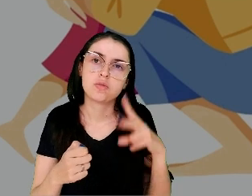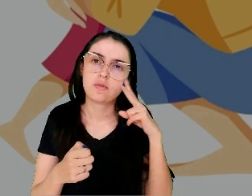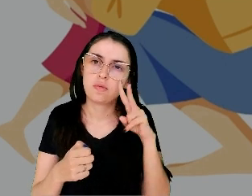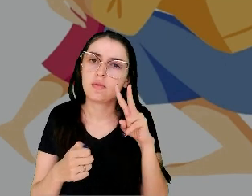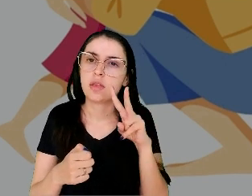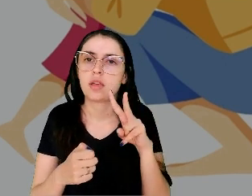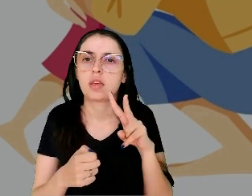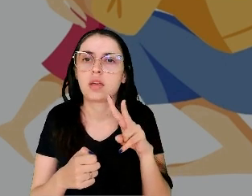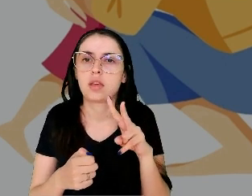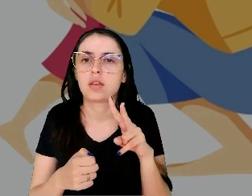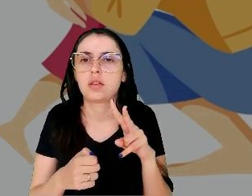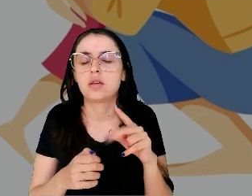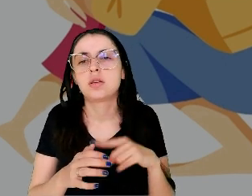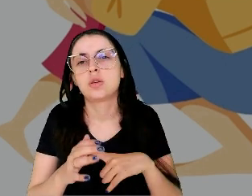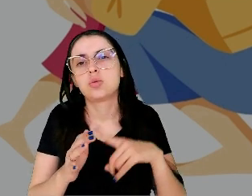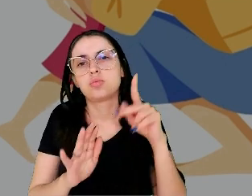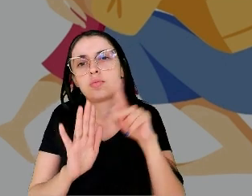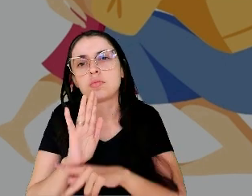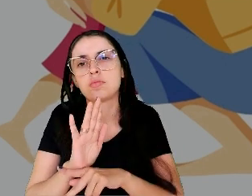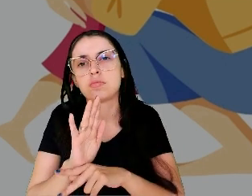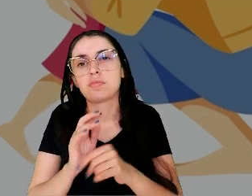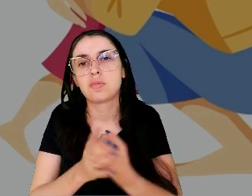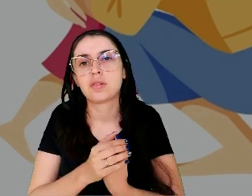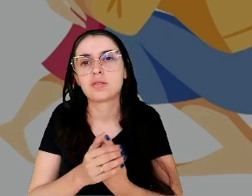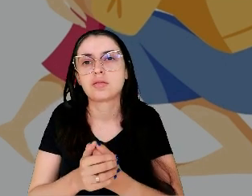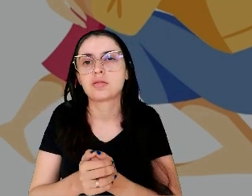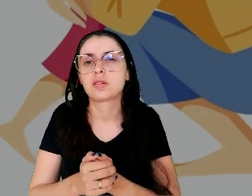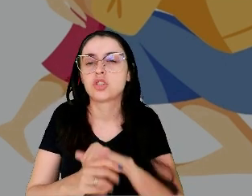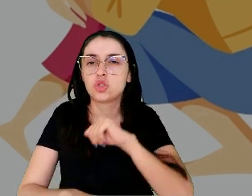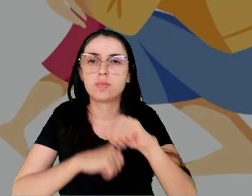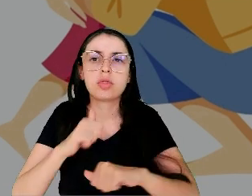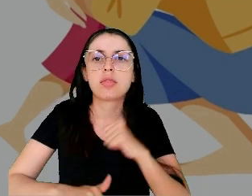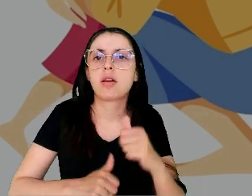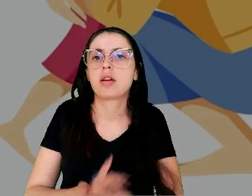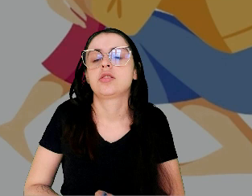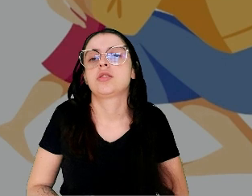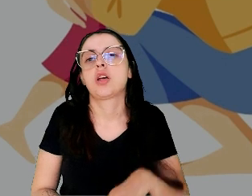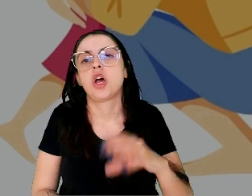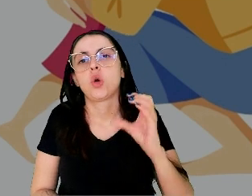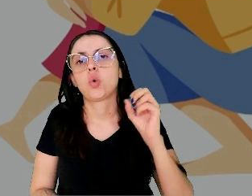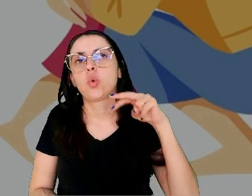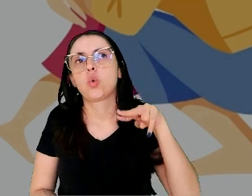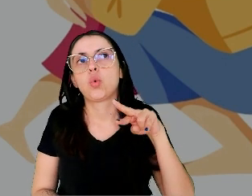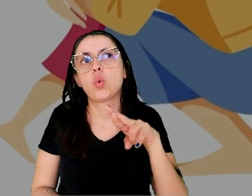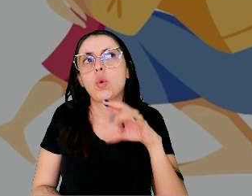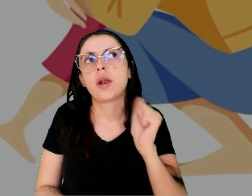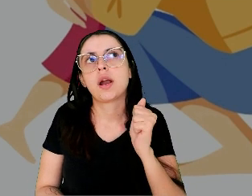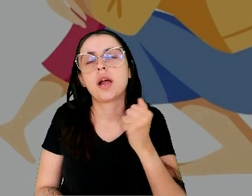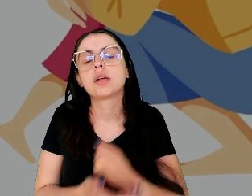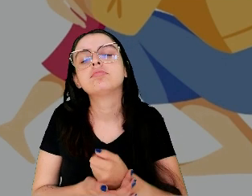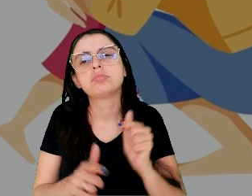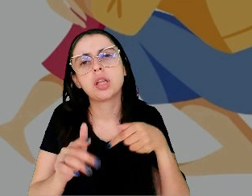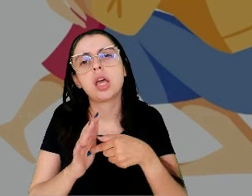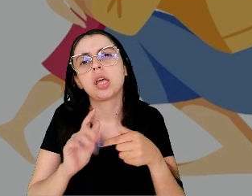enxergar processos de cura, né? E dentro desse aspecto,